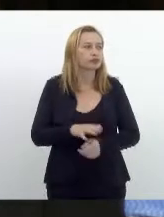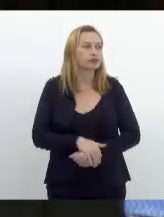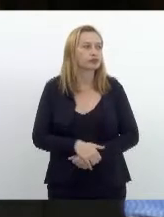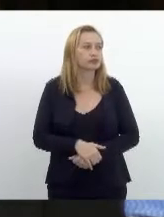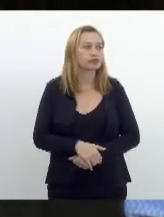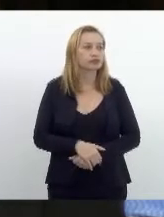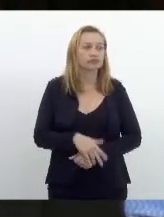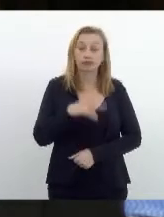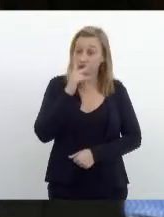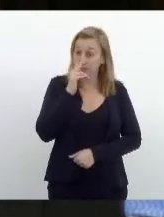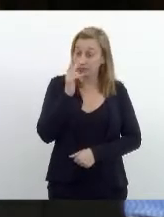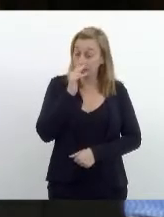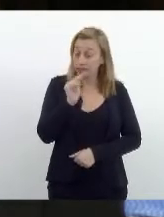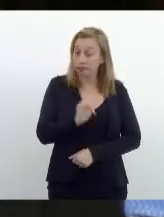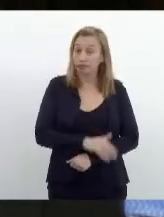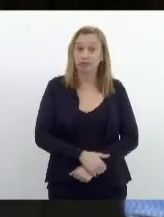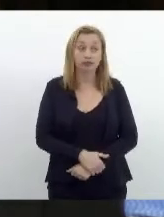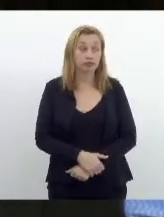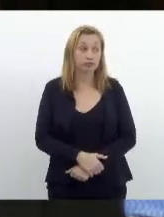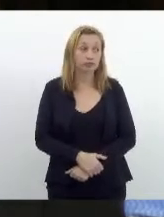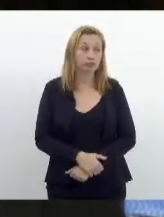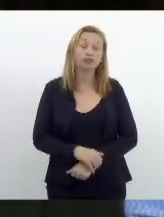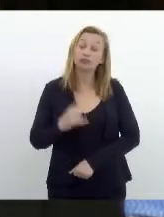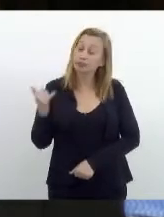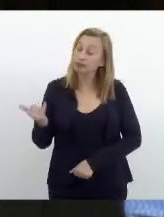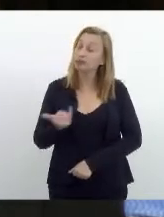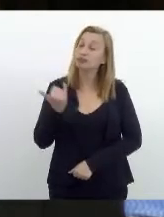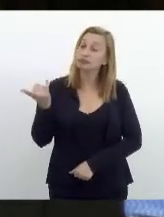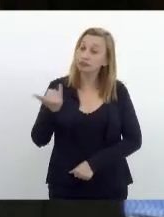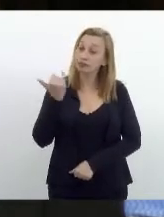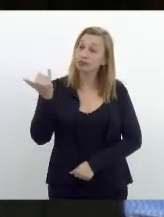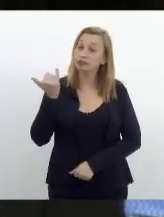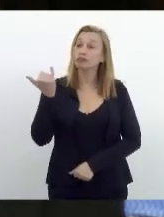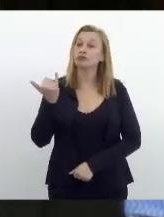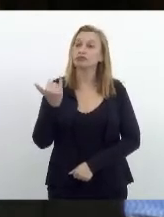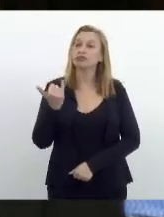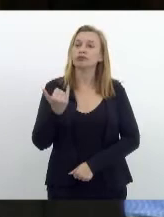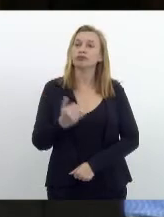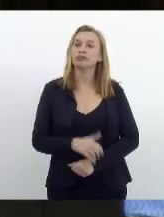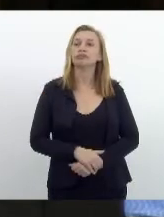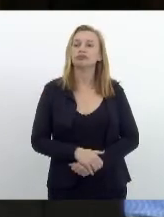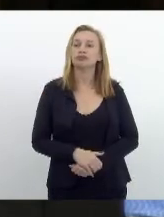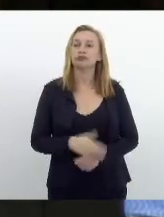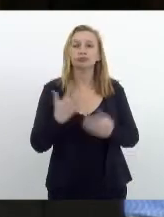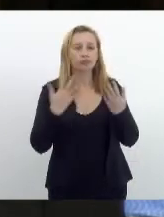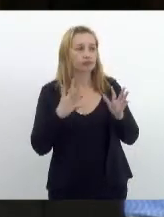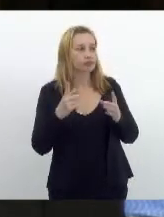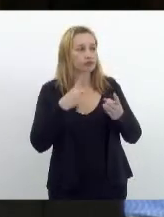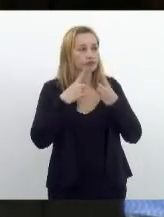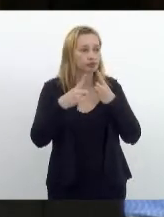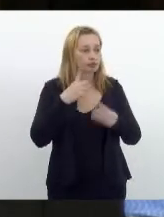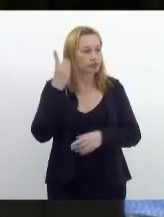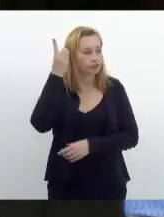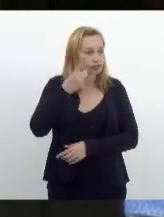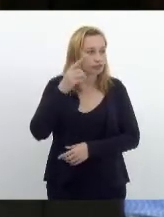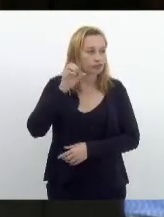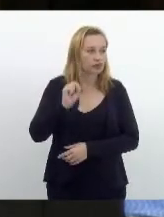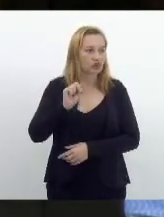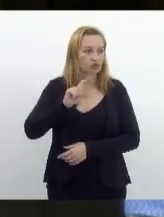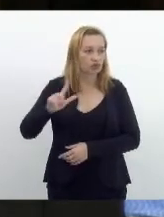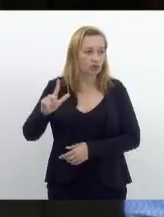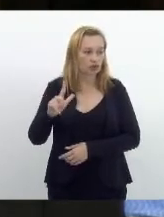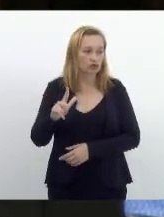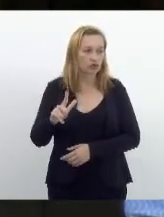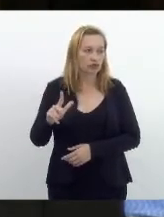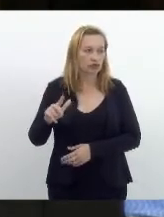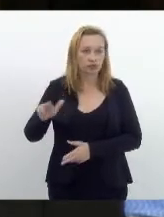que me parece muito importante. Quero cumprimentar a discussão feita pelo deputado Samuel Malafaia, que me antecedeu aqui na